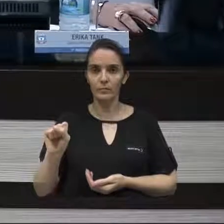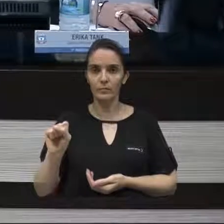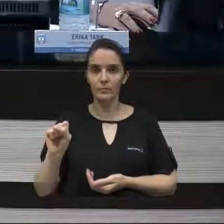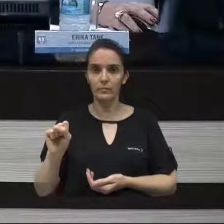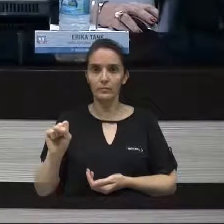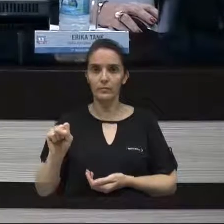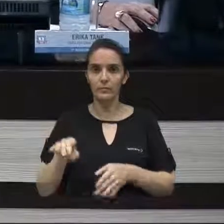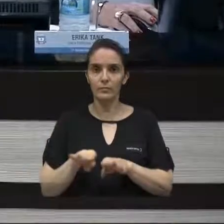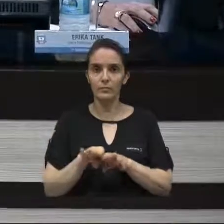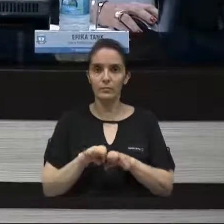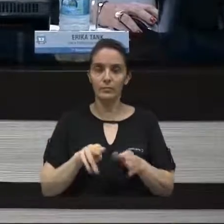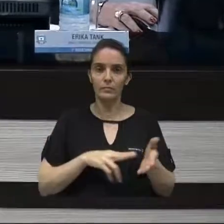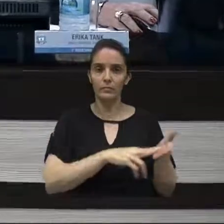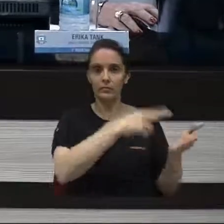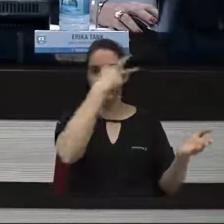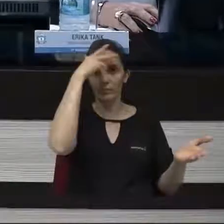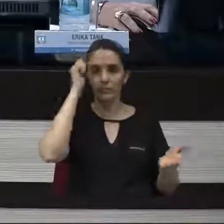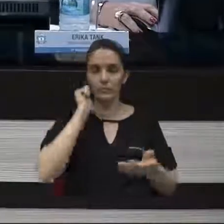ao Executivo.